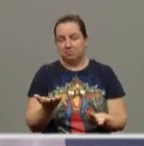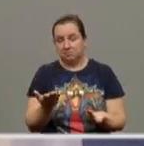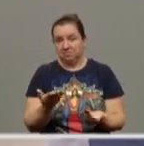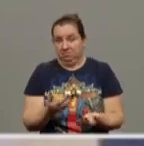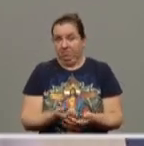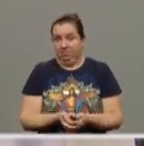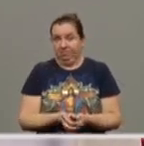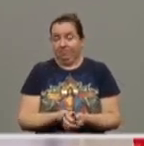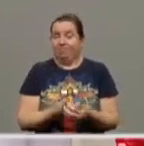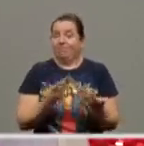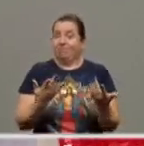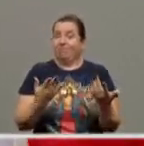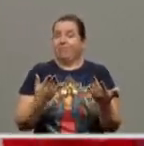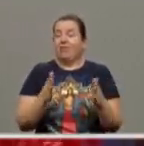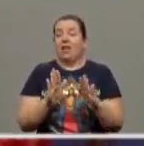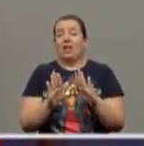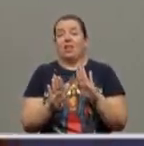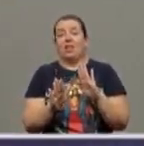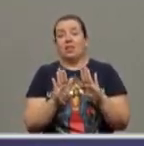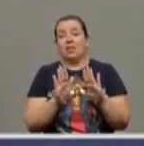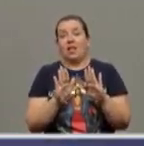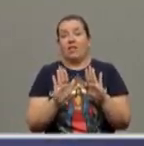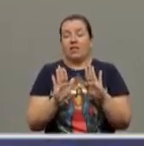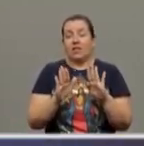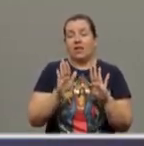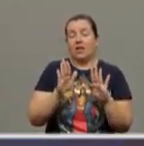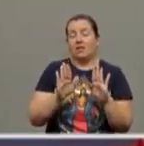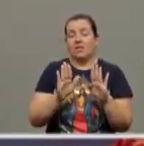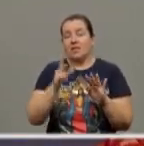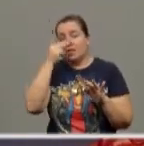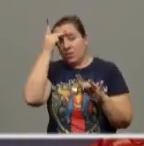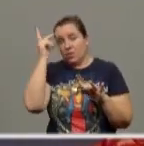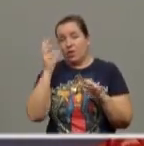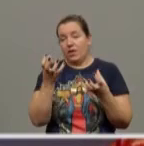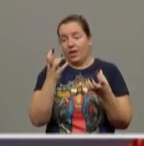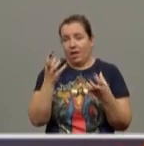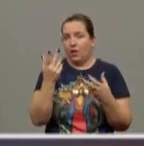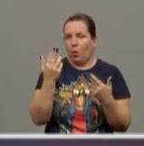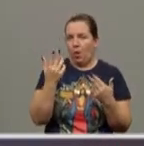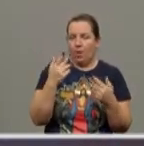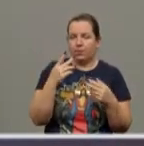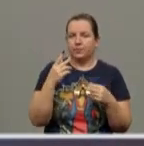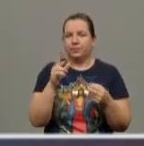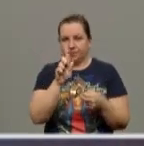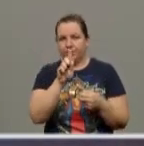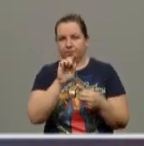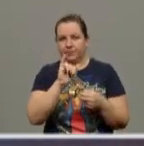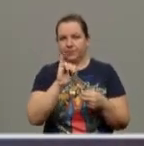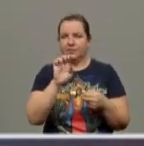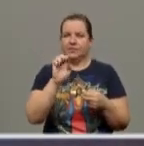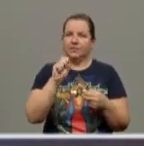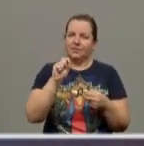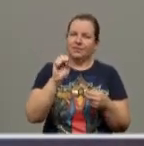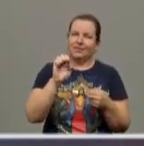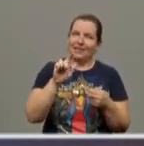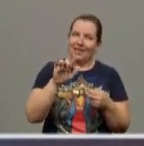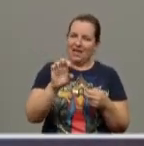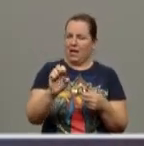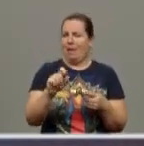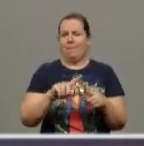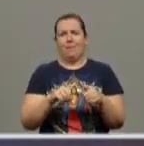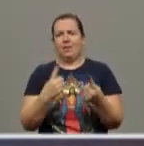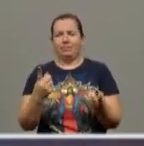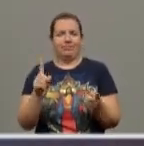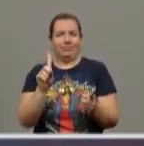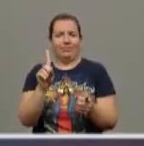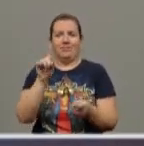seja, mas vai ser a mulher que Deus preparou para que você, né, seja feliz, para te levar à santidade, a uma